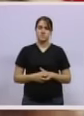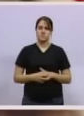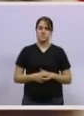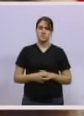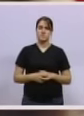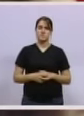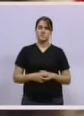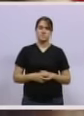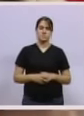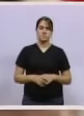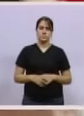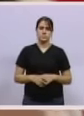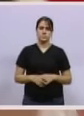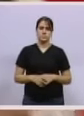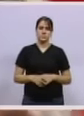Aí você ergue os olhos.